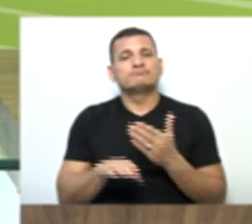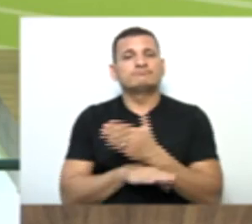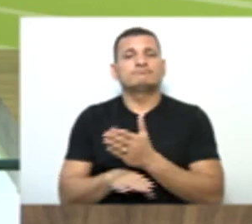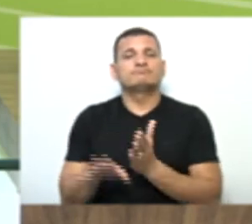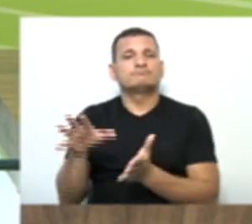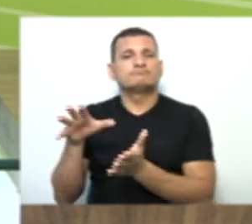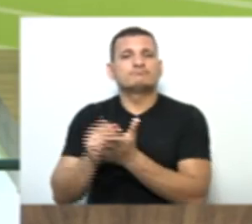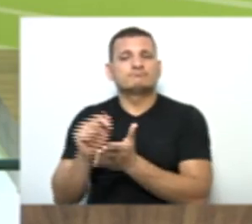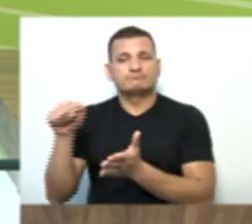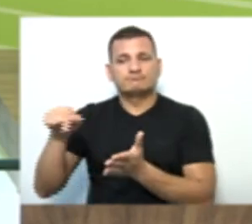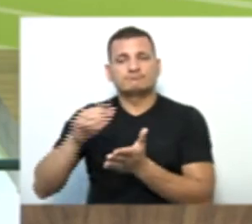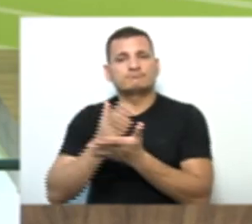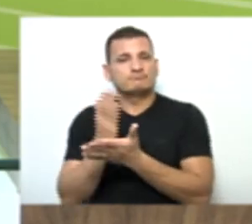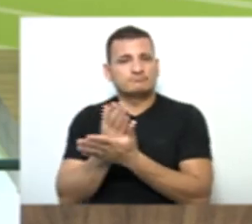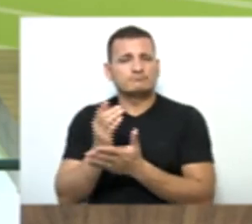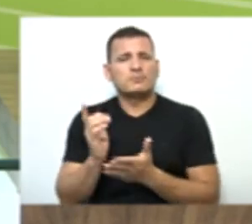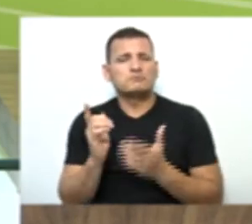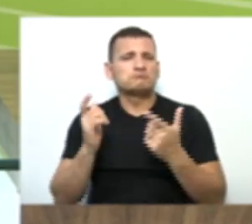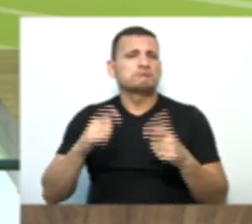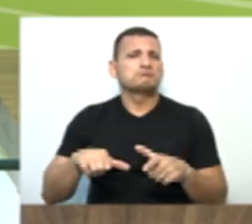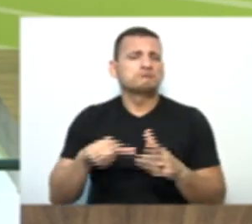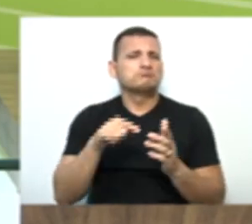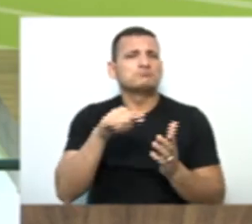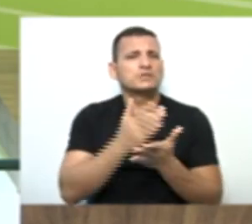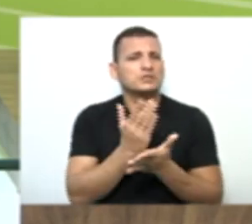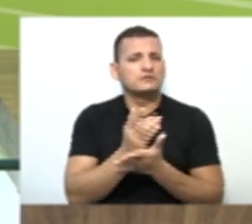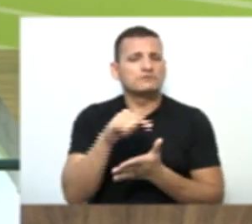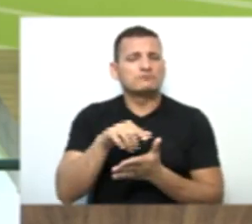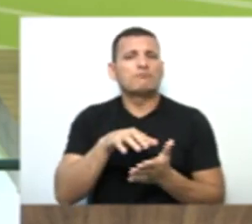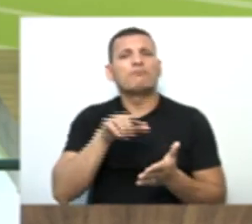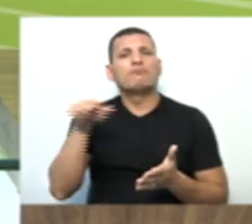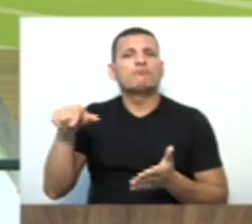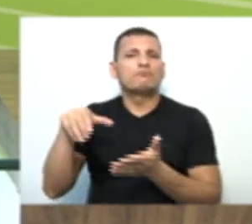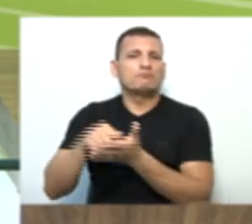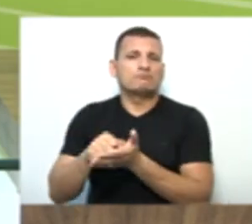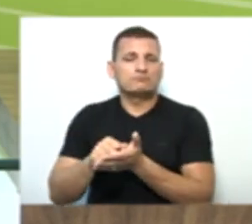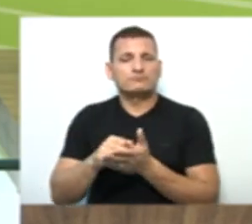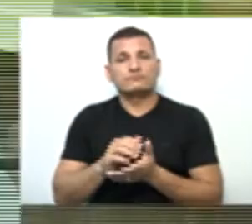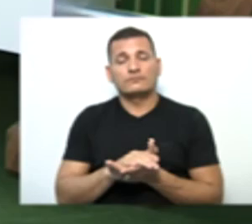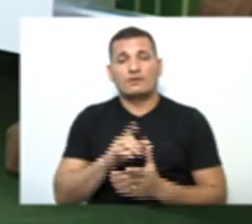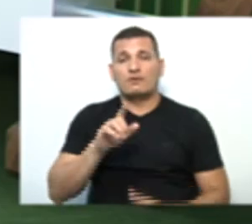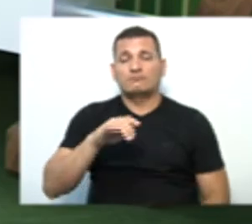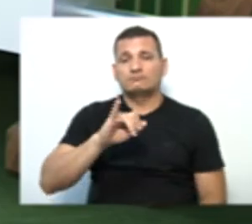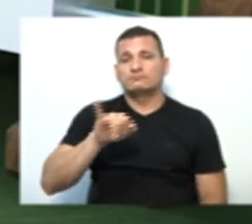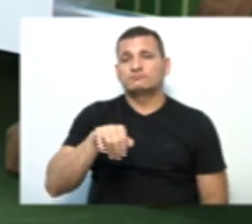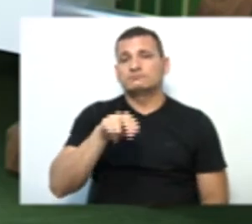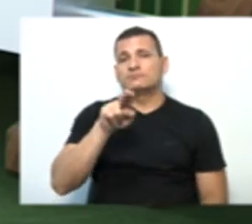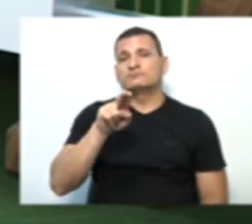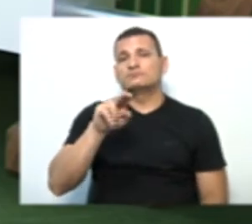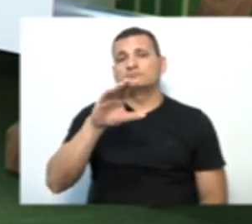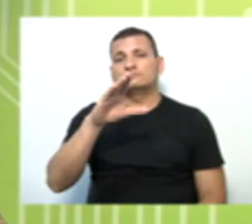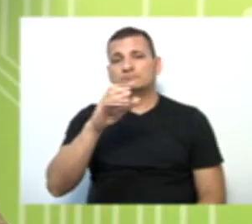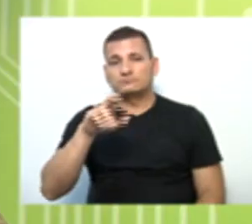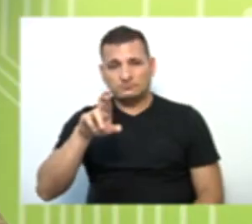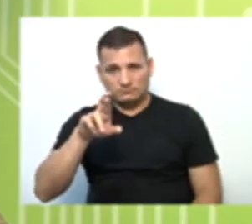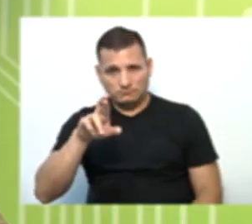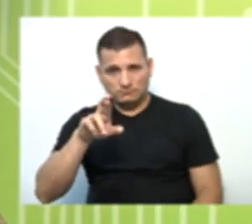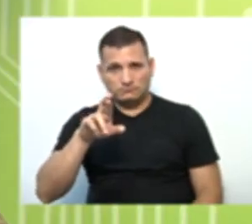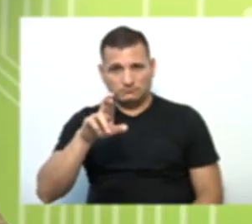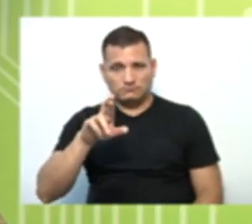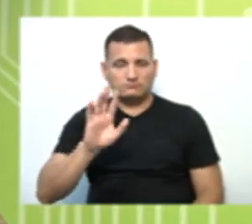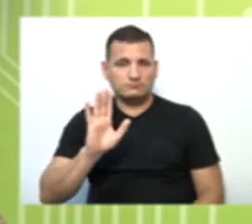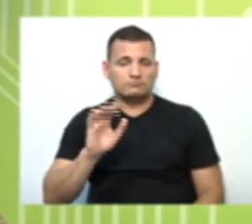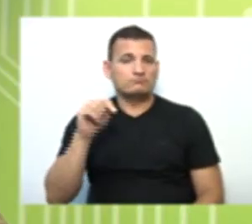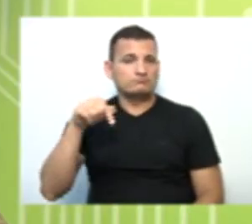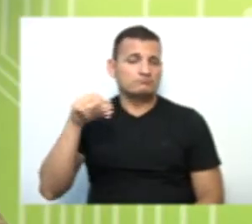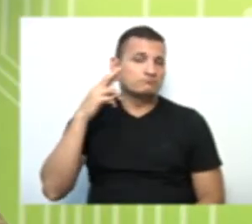ser registrado isso, professor? Onde deverá ser registrado esses livros? É na junta, né, comercial dos estados, né? Aqui no